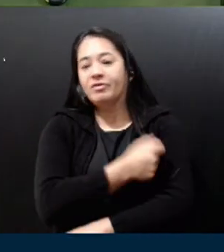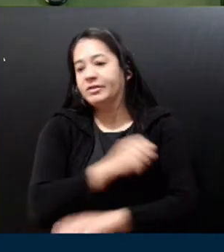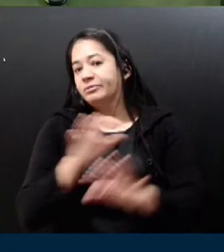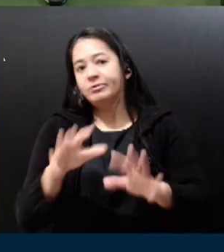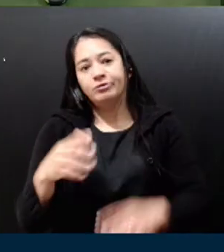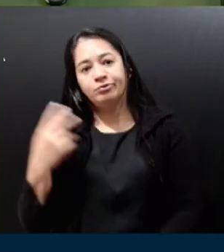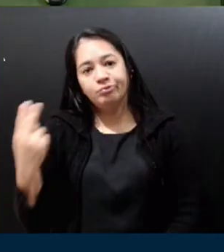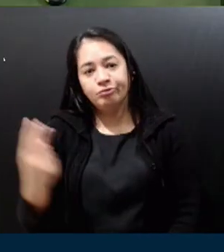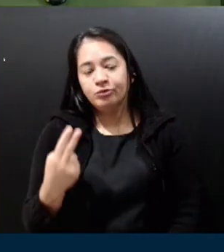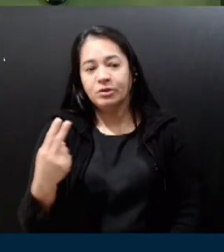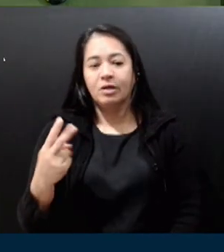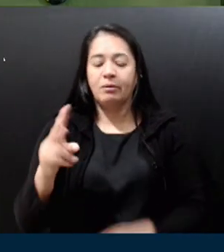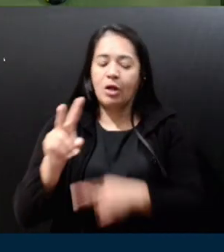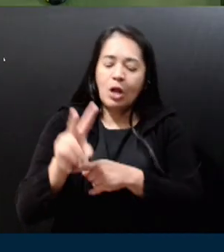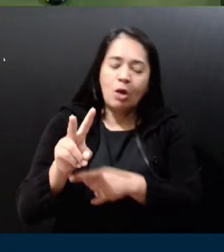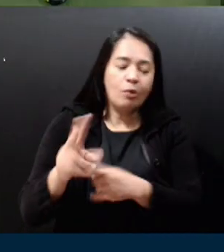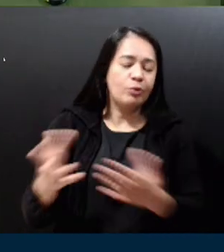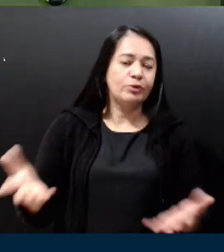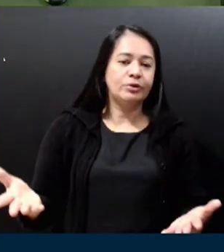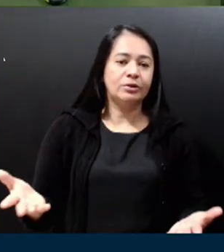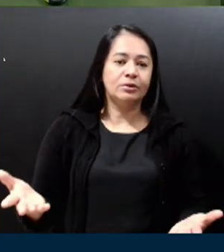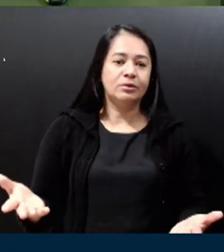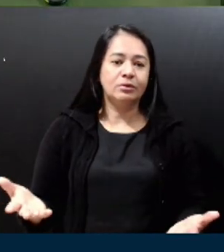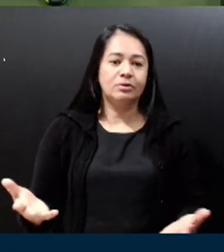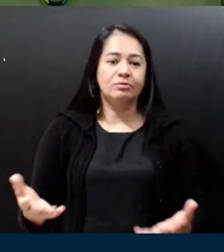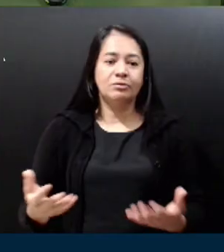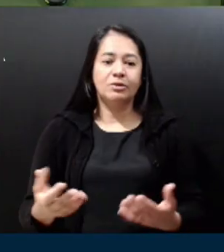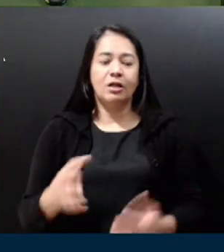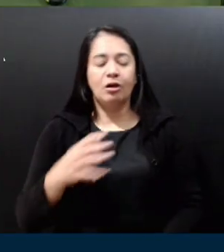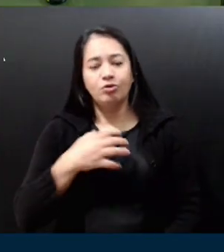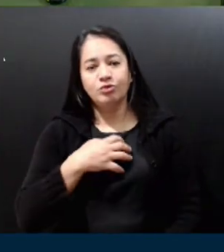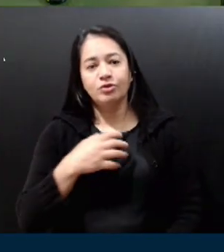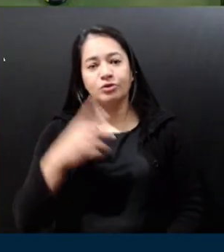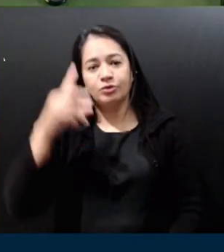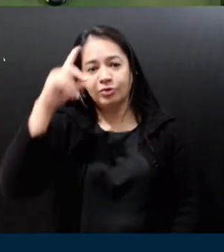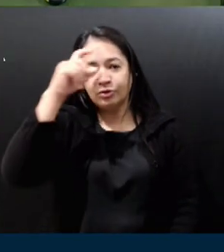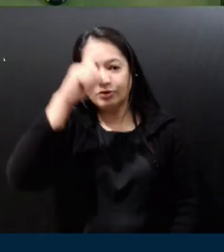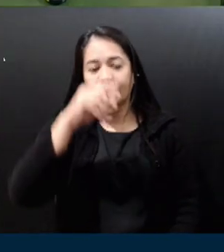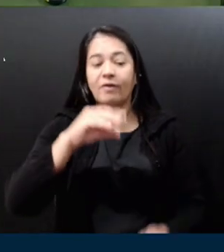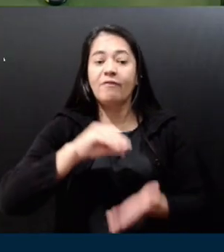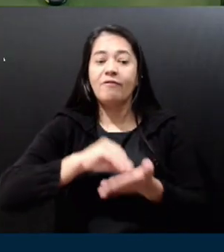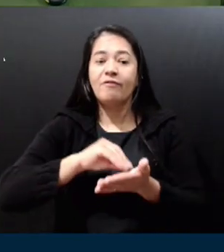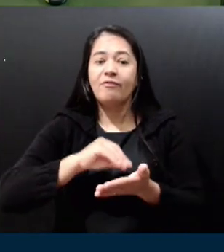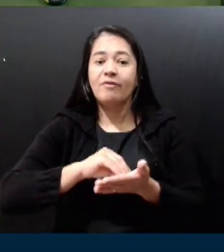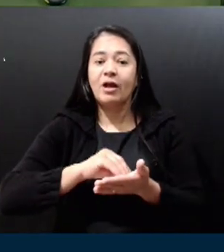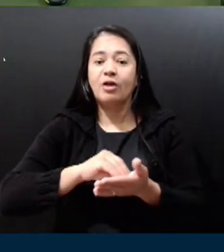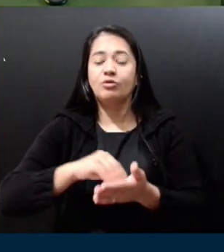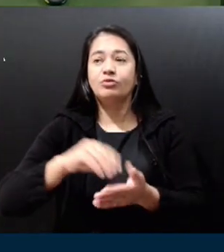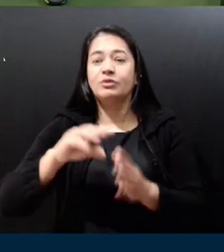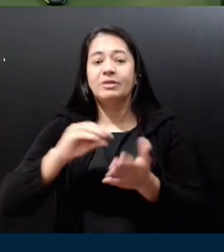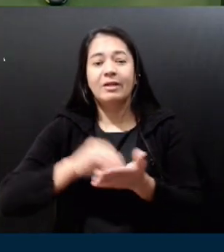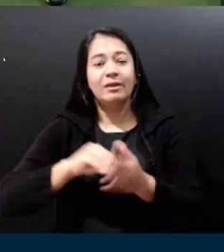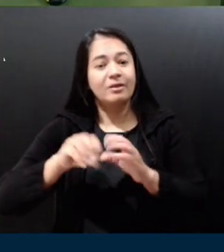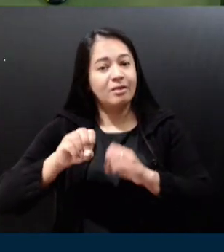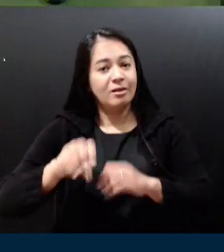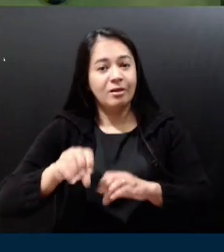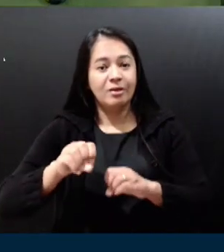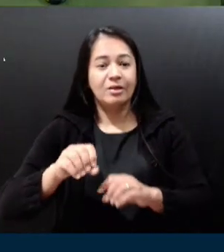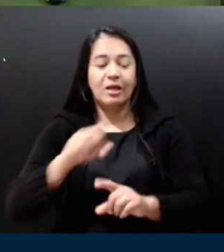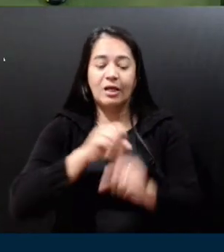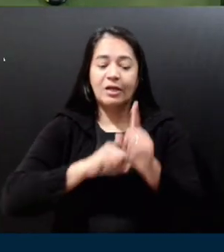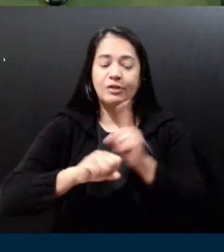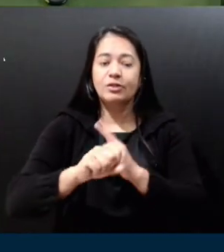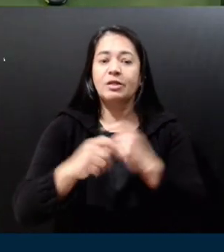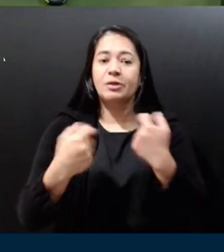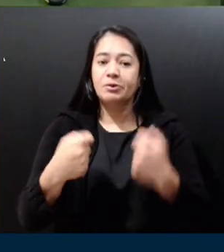proteger, né? É uma situação muito complicada, ainda falta muita orientação. Eu acho que a sociedade precisa muito